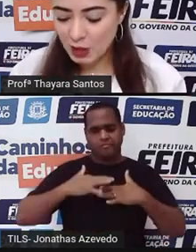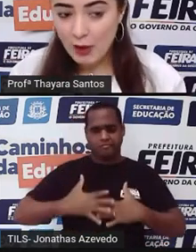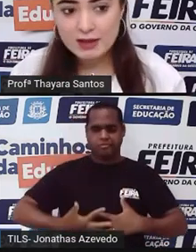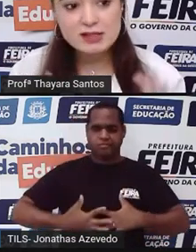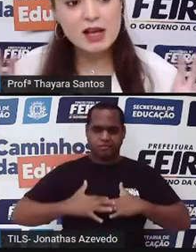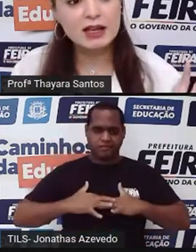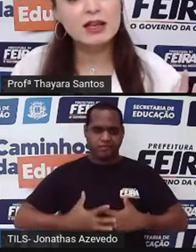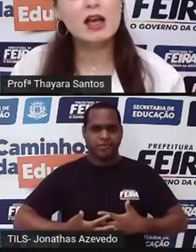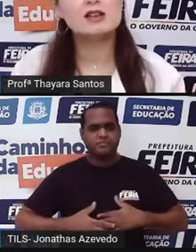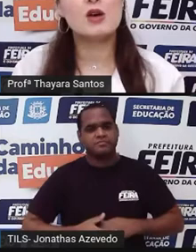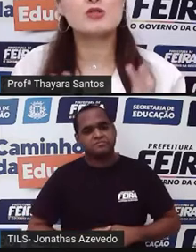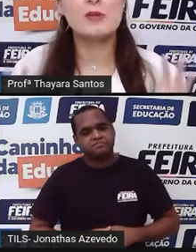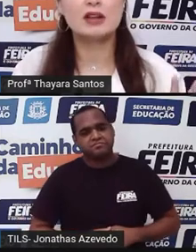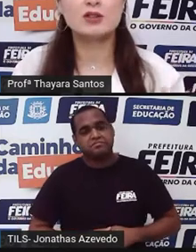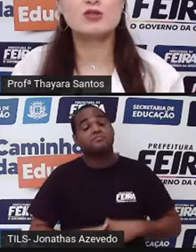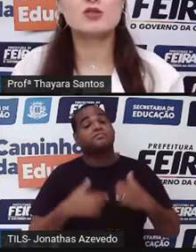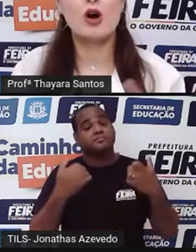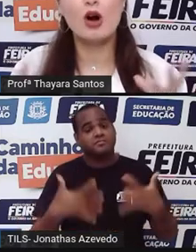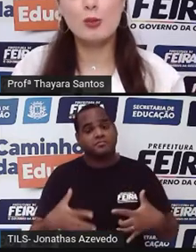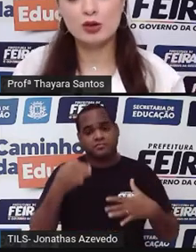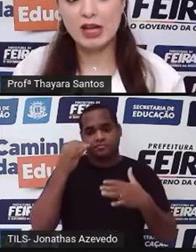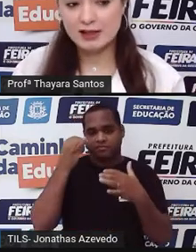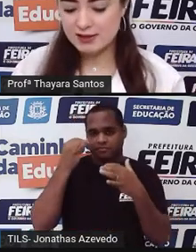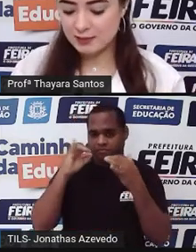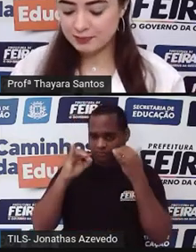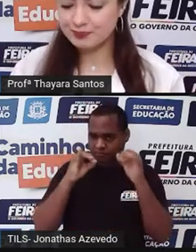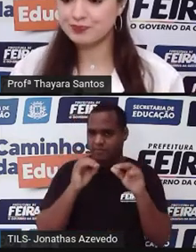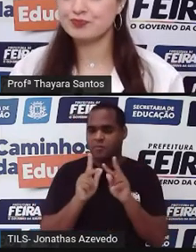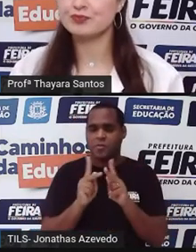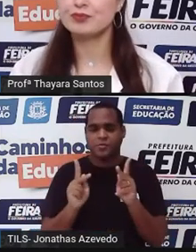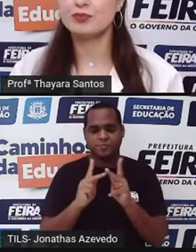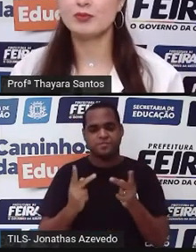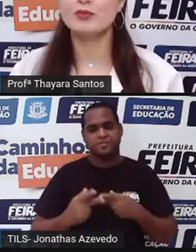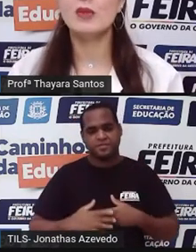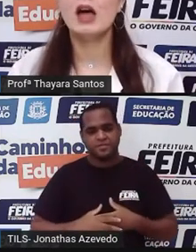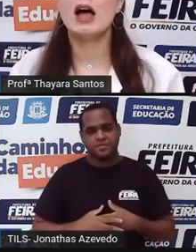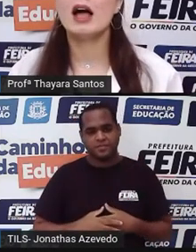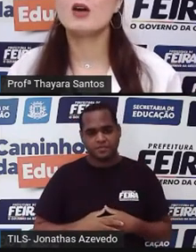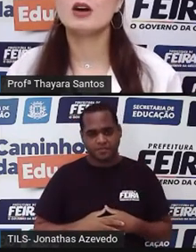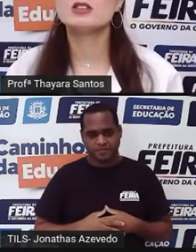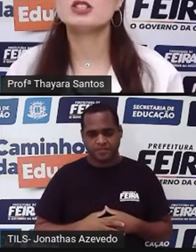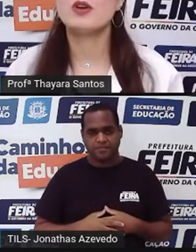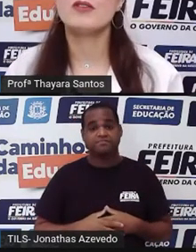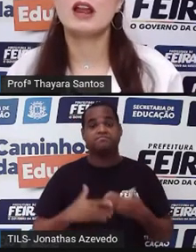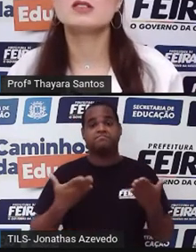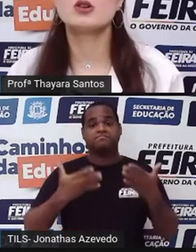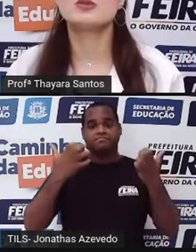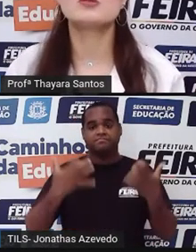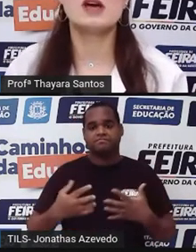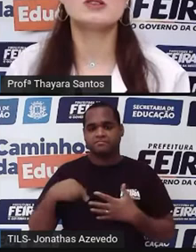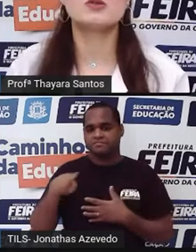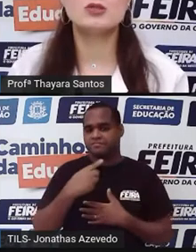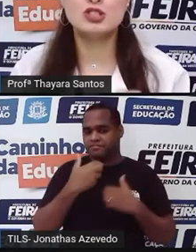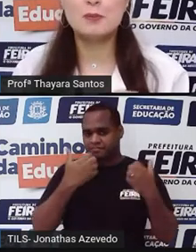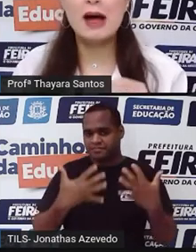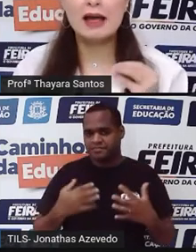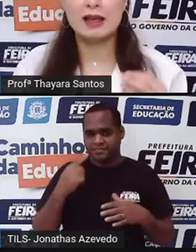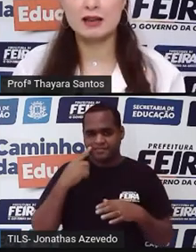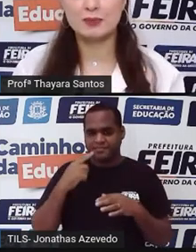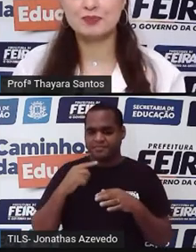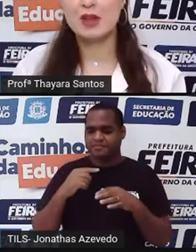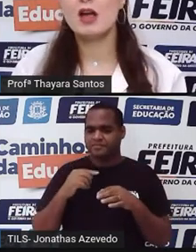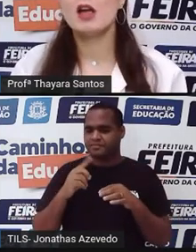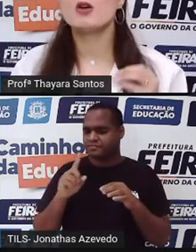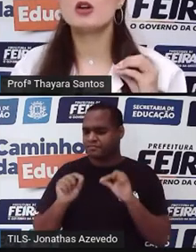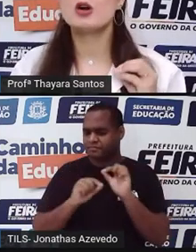então esses aí são os métodos hormonais e agora a gente vai falar sobre os métodos de